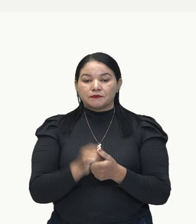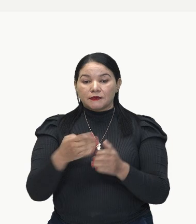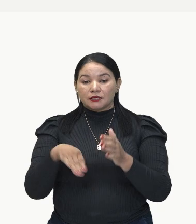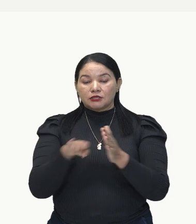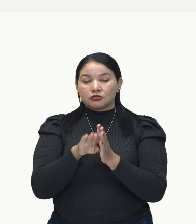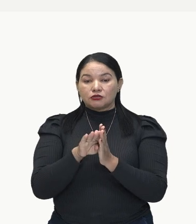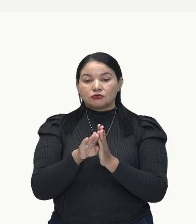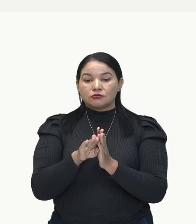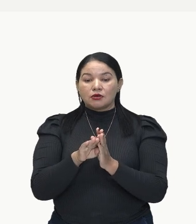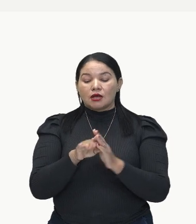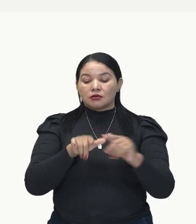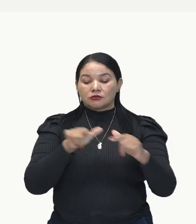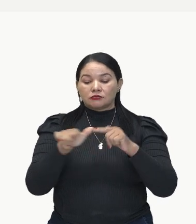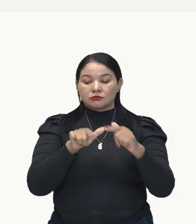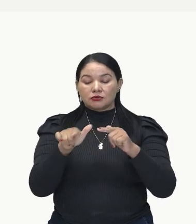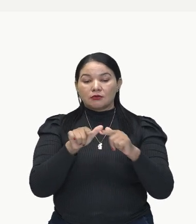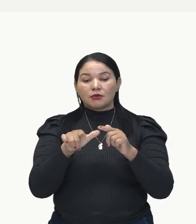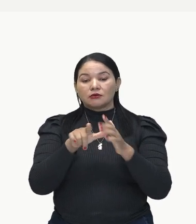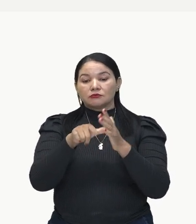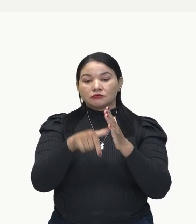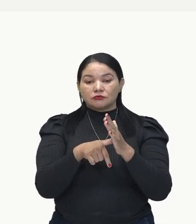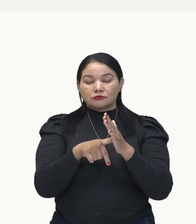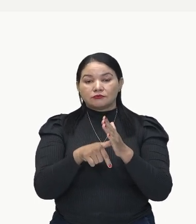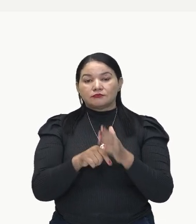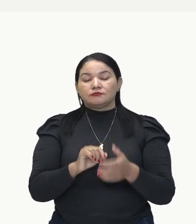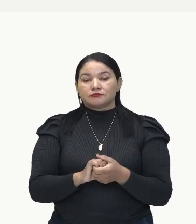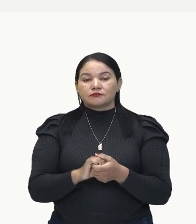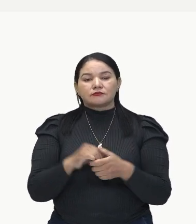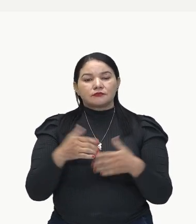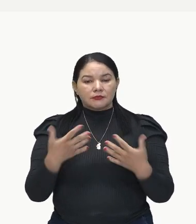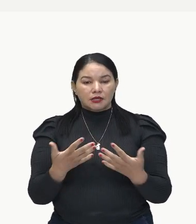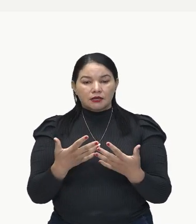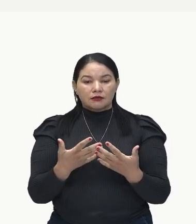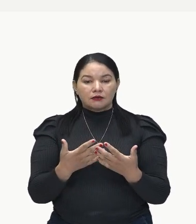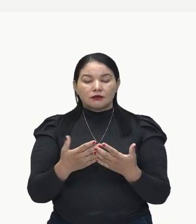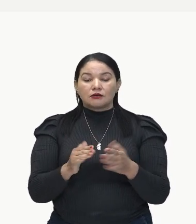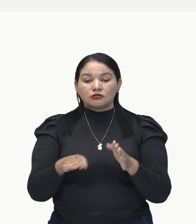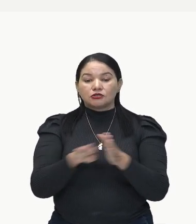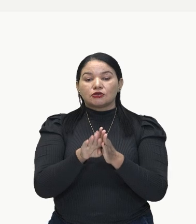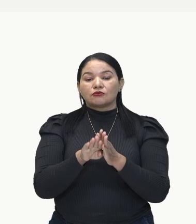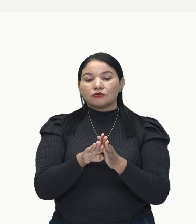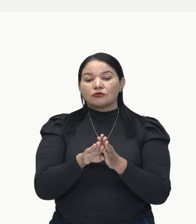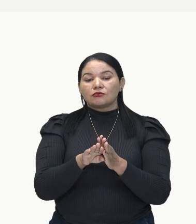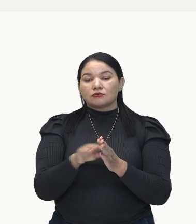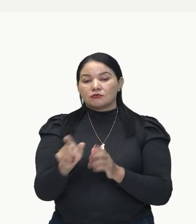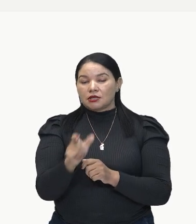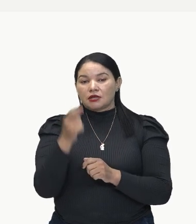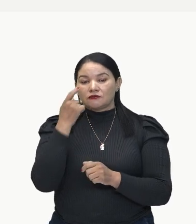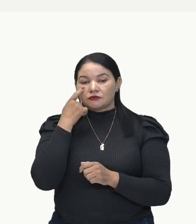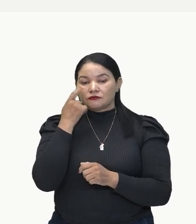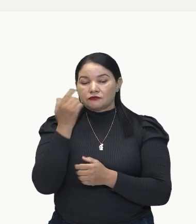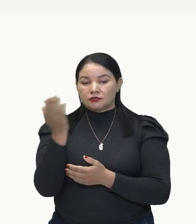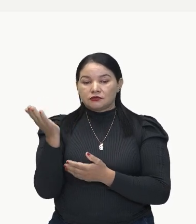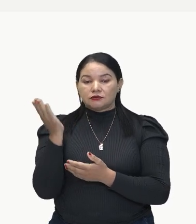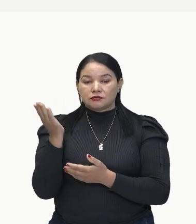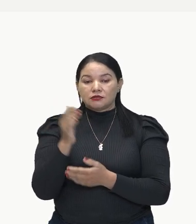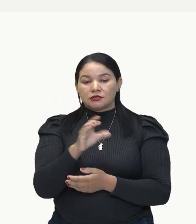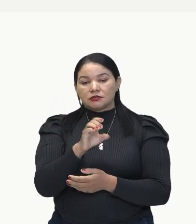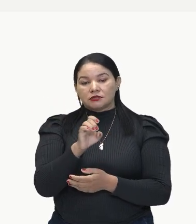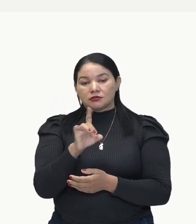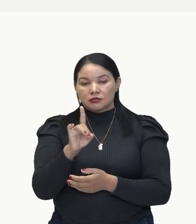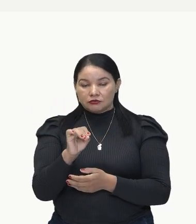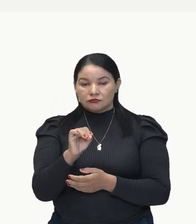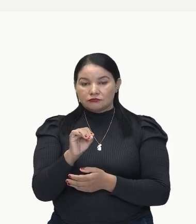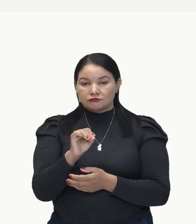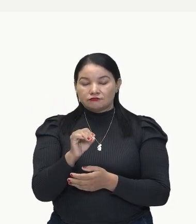meu verbo, a minha ação, ele chegou de qualquer forma? Não, ele chegou cedo. E cedo vai indicar o quê? Tempo.